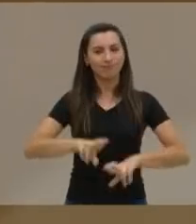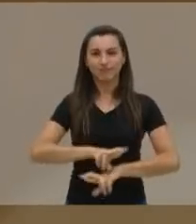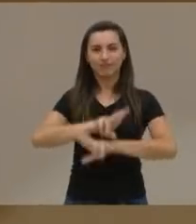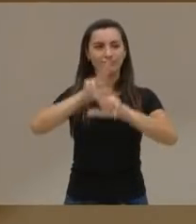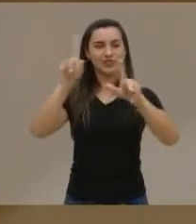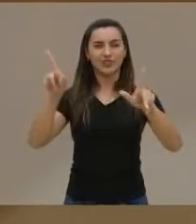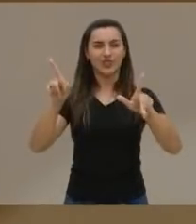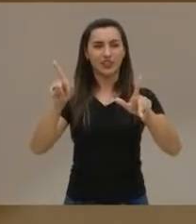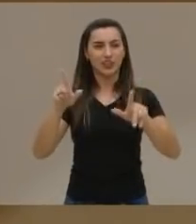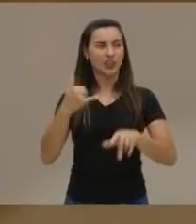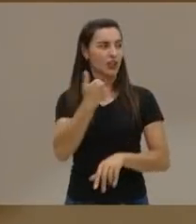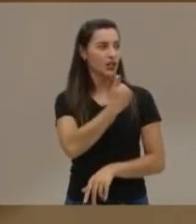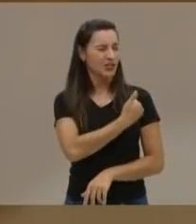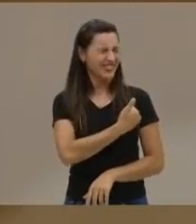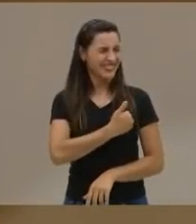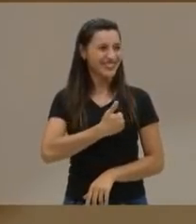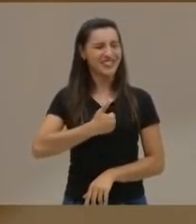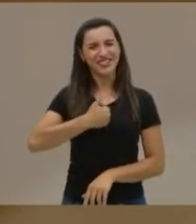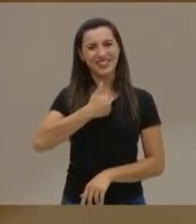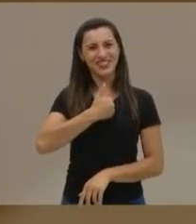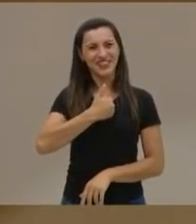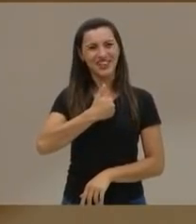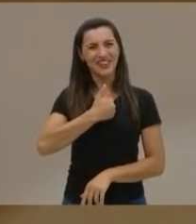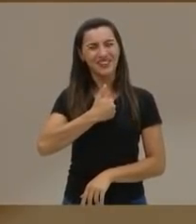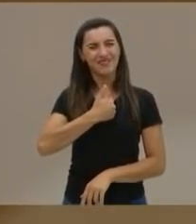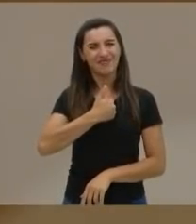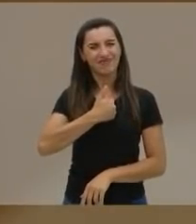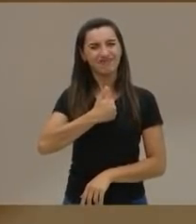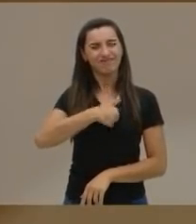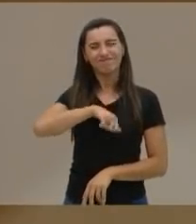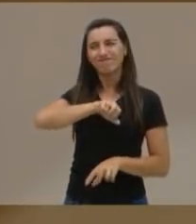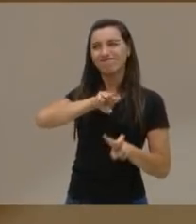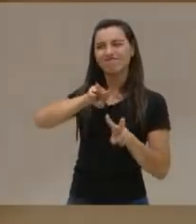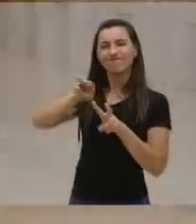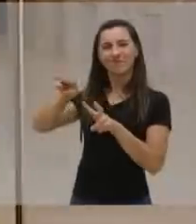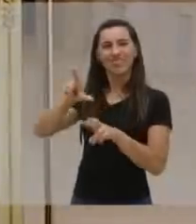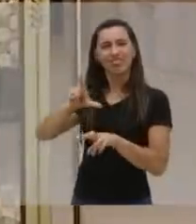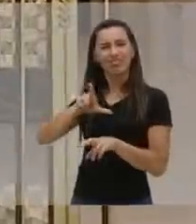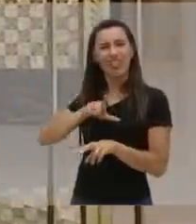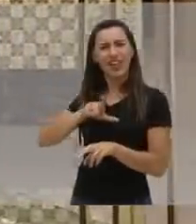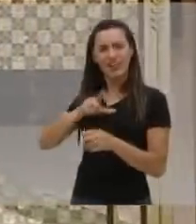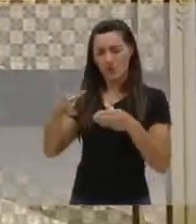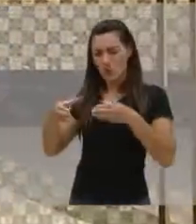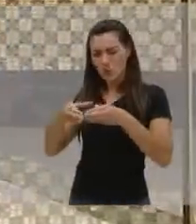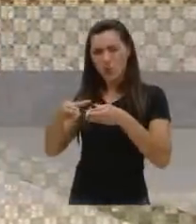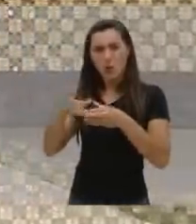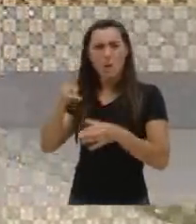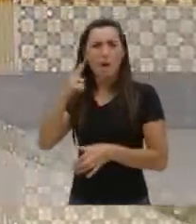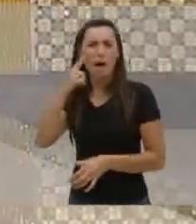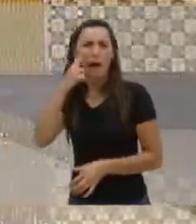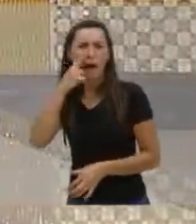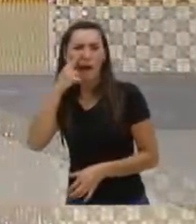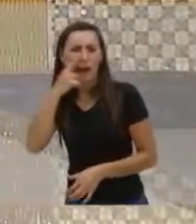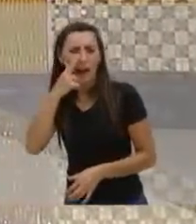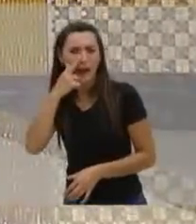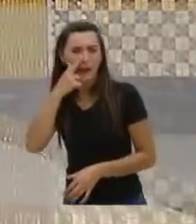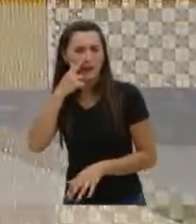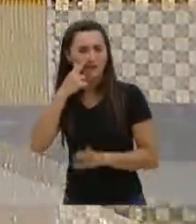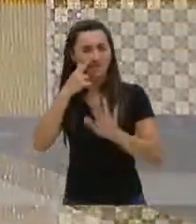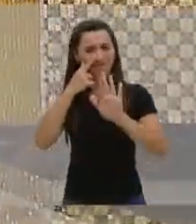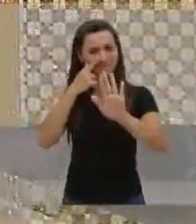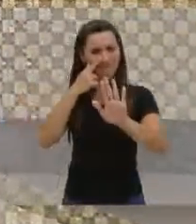João começa contando que havia uns gregos. Ora, será que é importante isso?